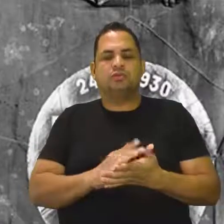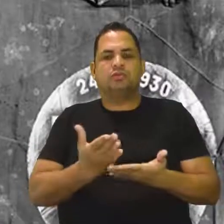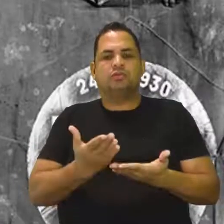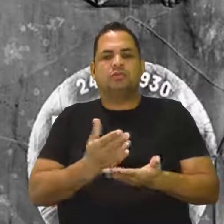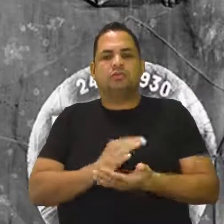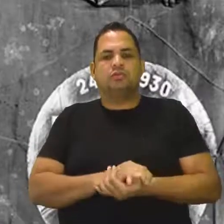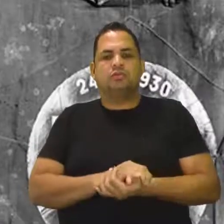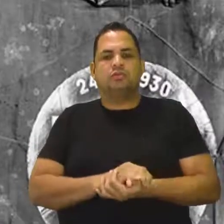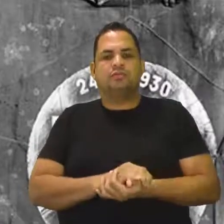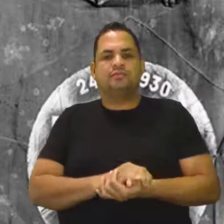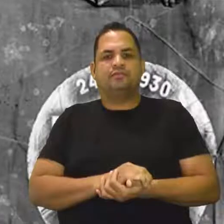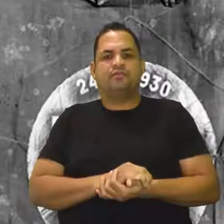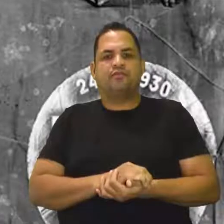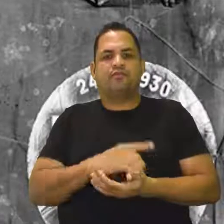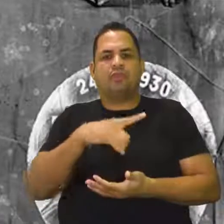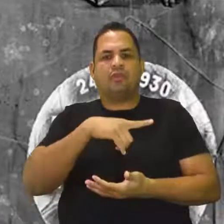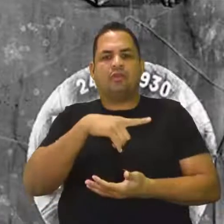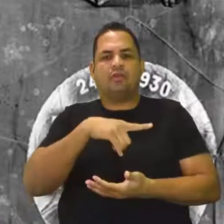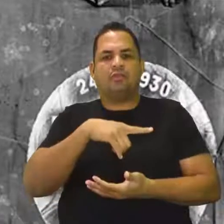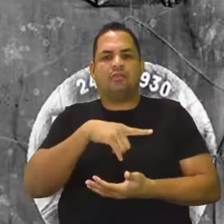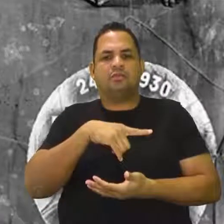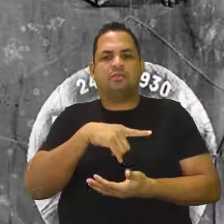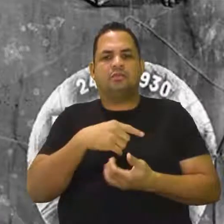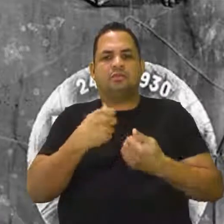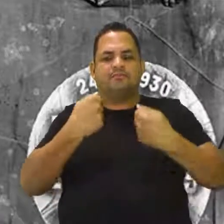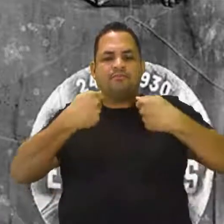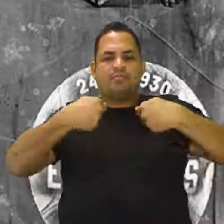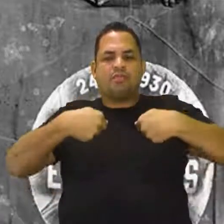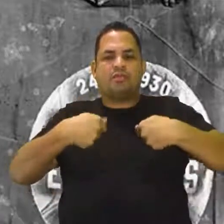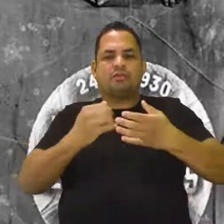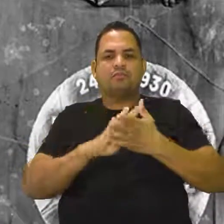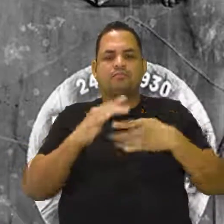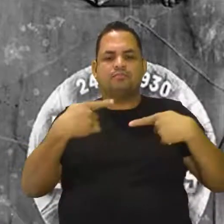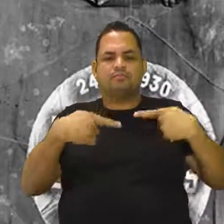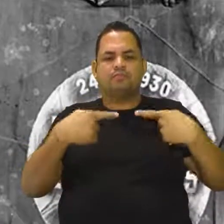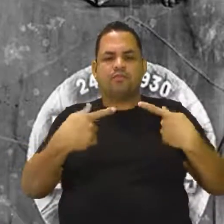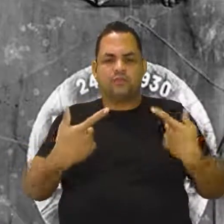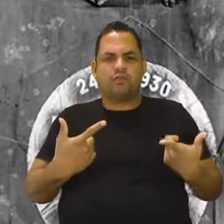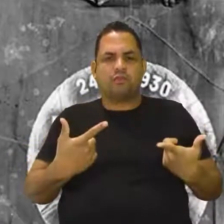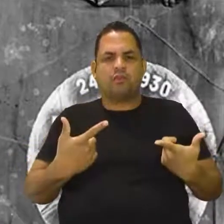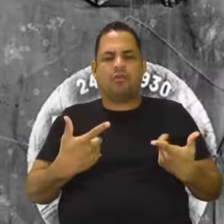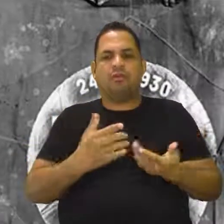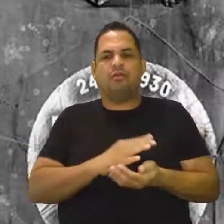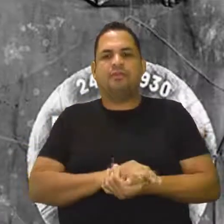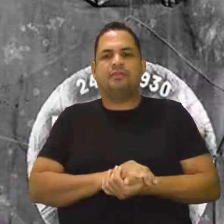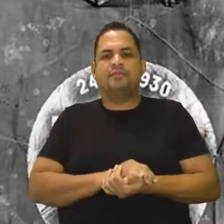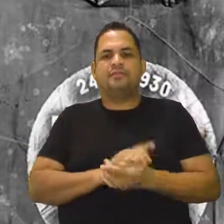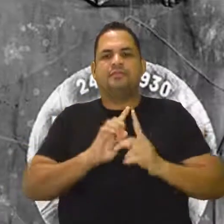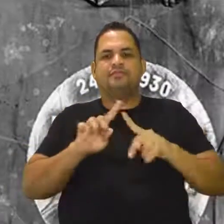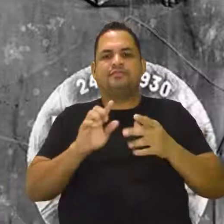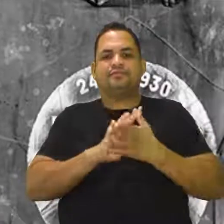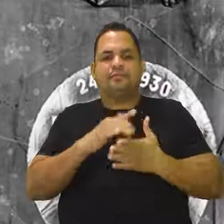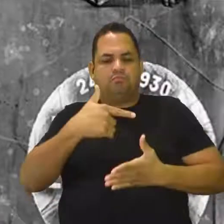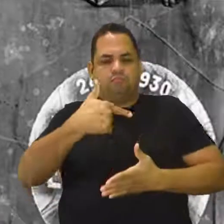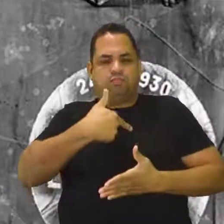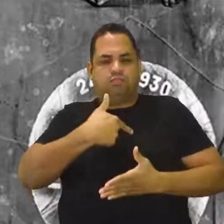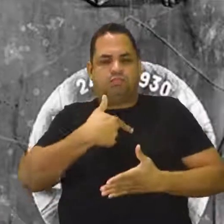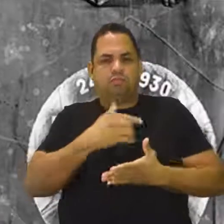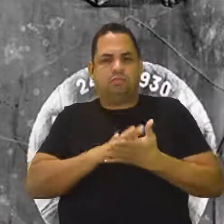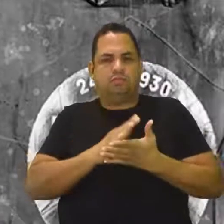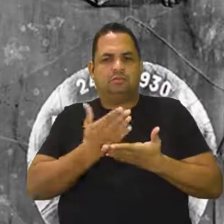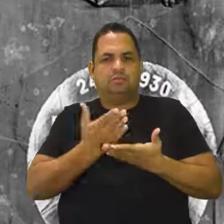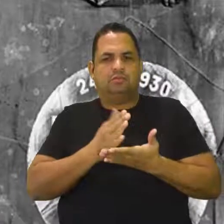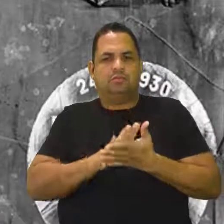Júlio Prestes, ele tem um poder político muito grande ali. Só que Getúlio Vargas vai pegar